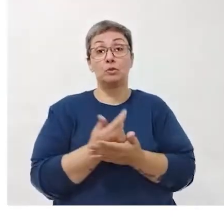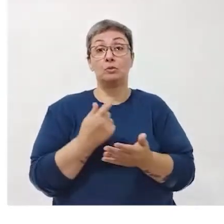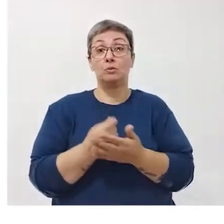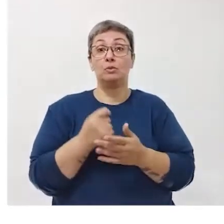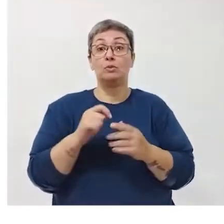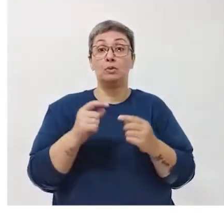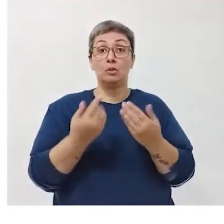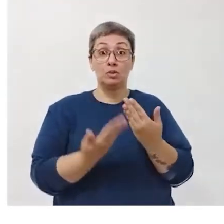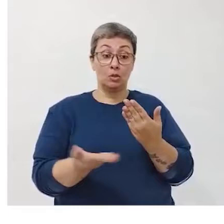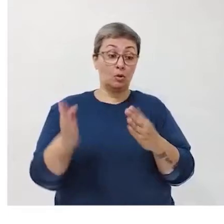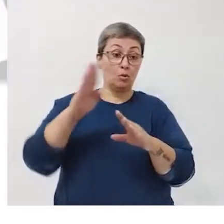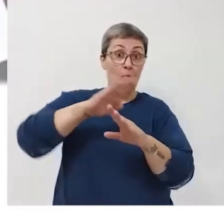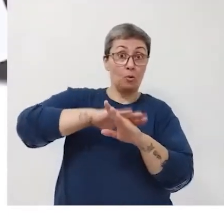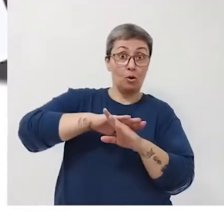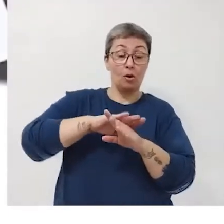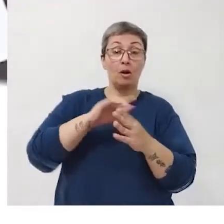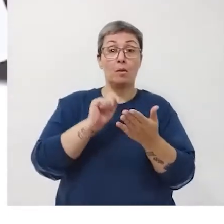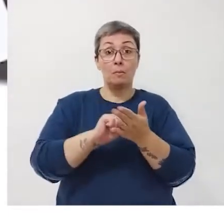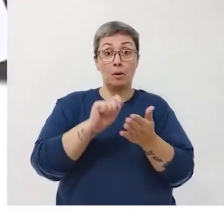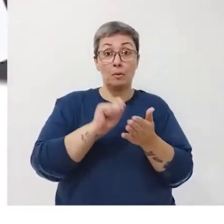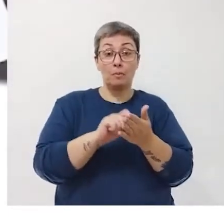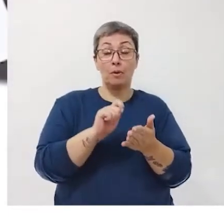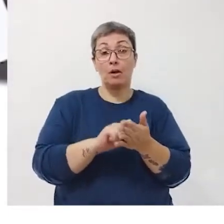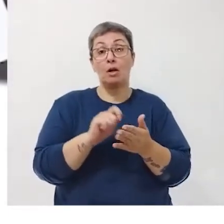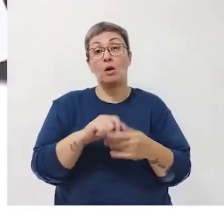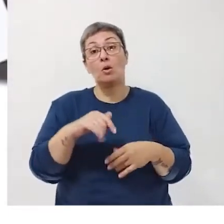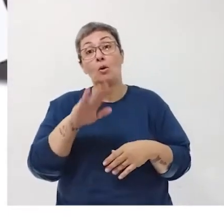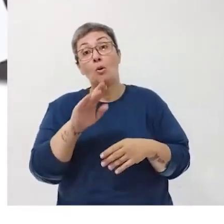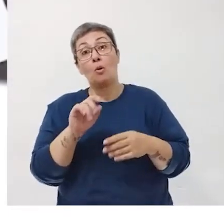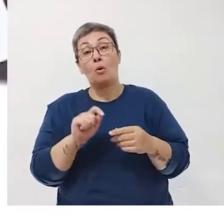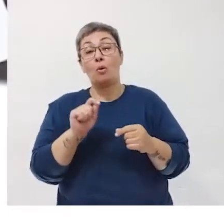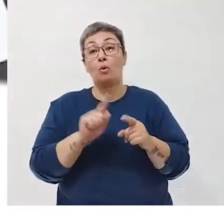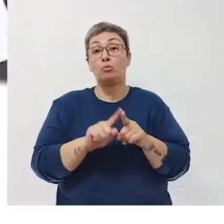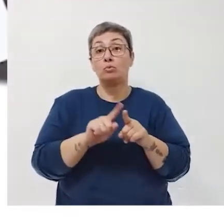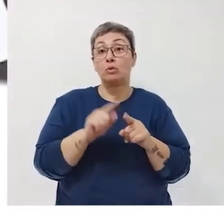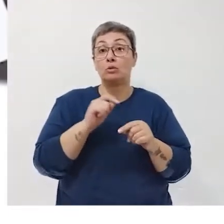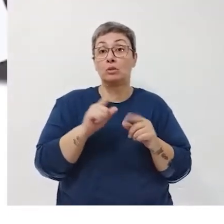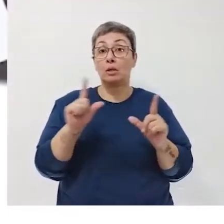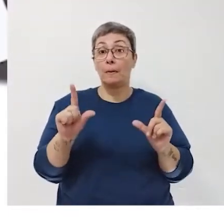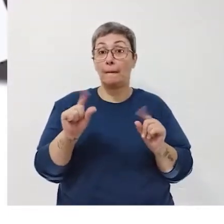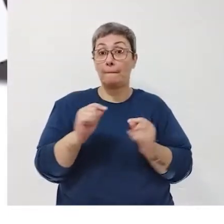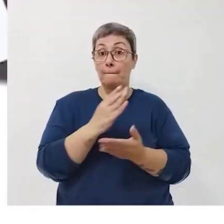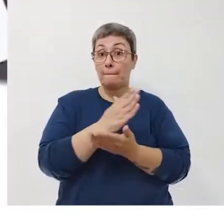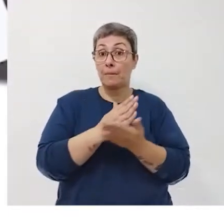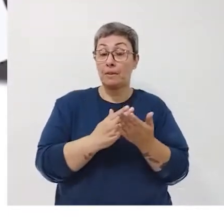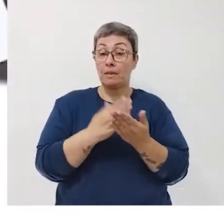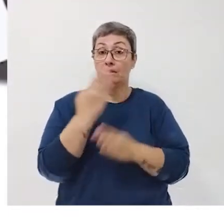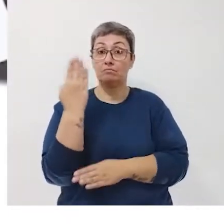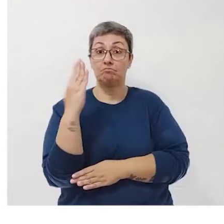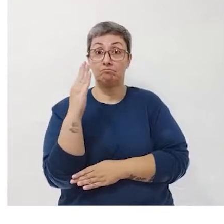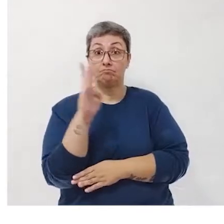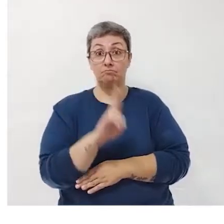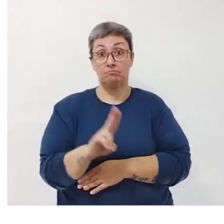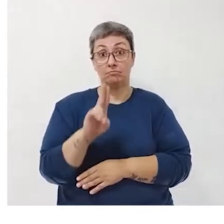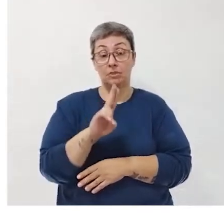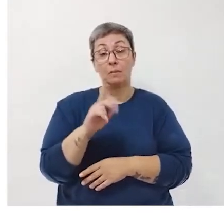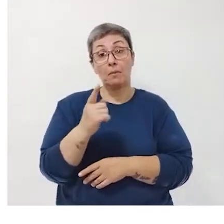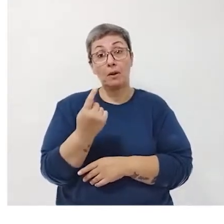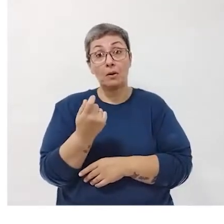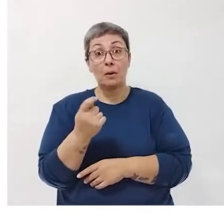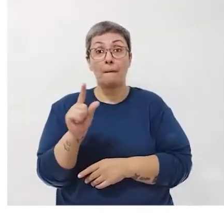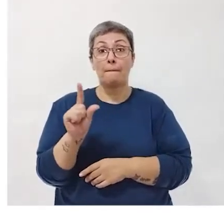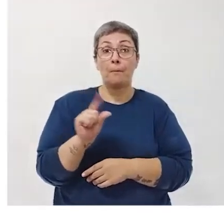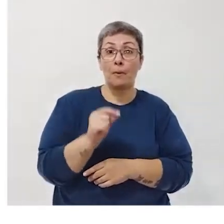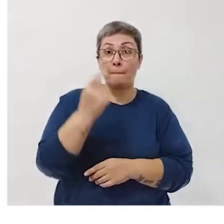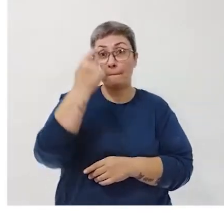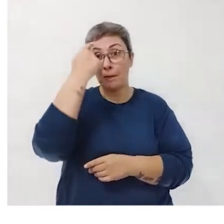o verso das folhas de papel, seja escrevendo mais ou como rascunho, já está poupando metade da madeira que utilizaria. Parece pouco, mas pense